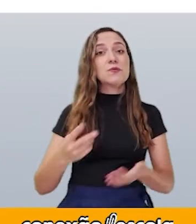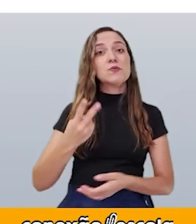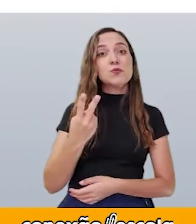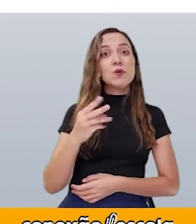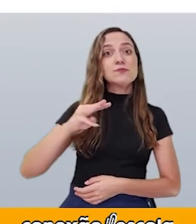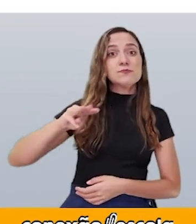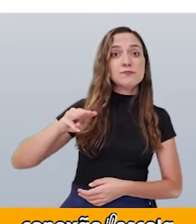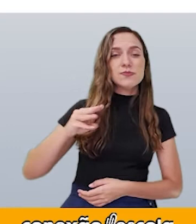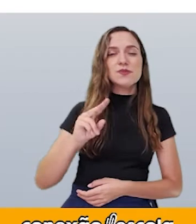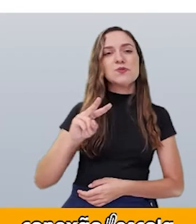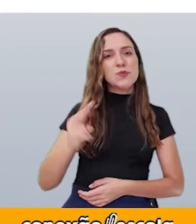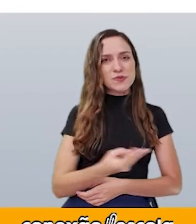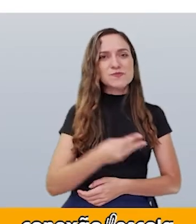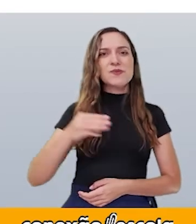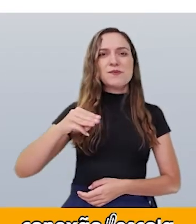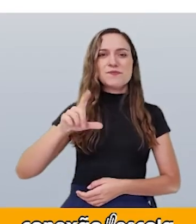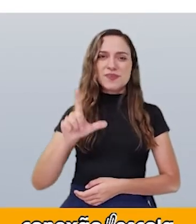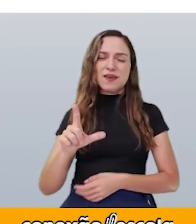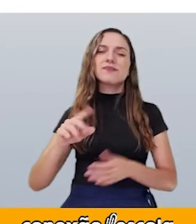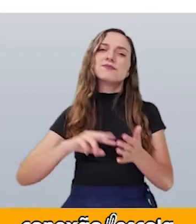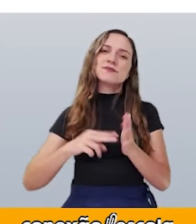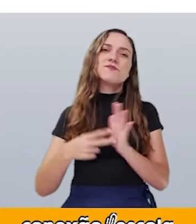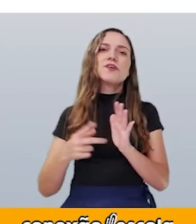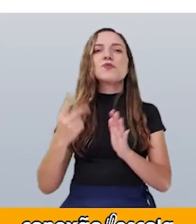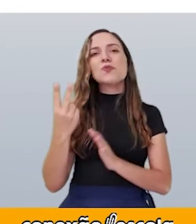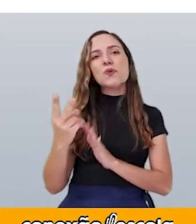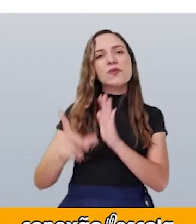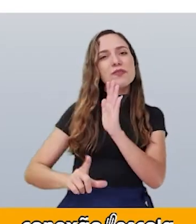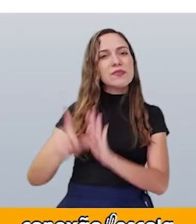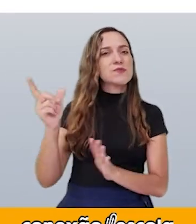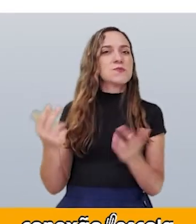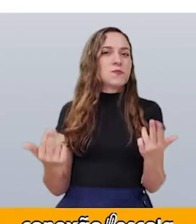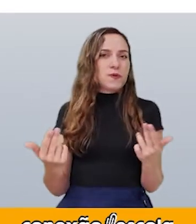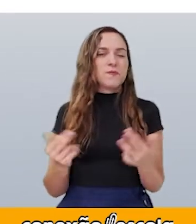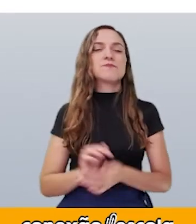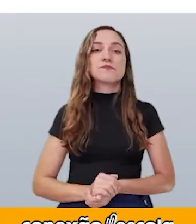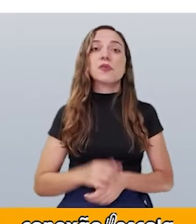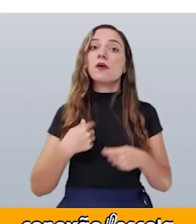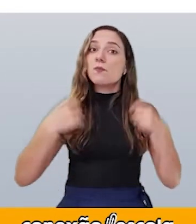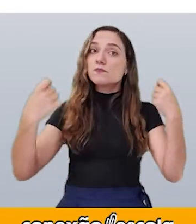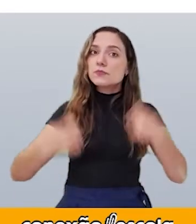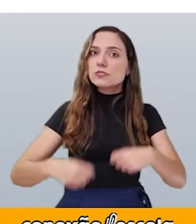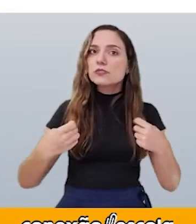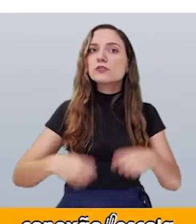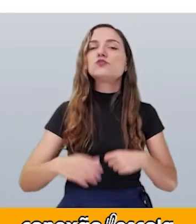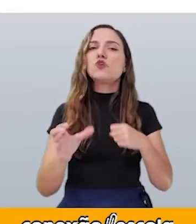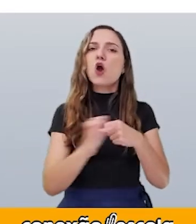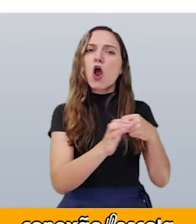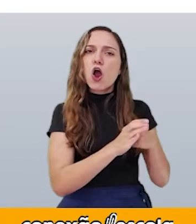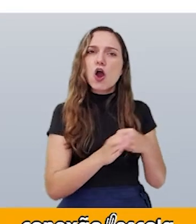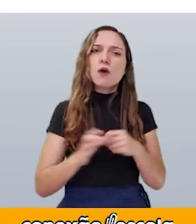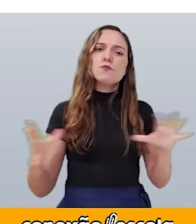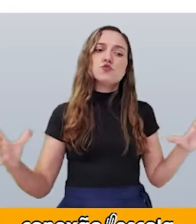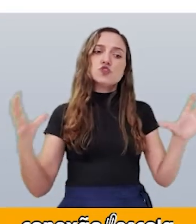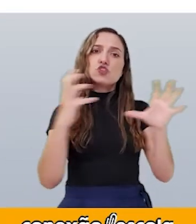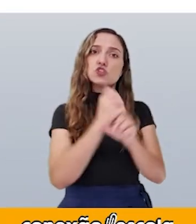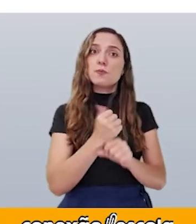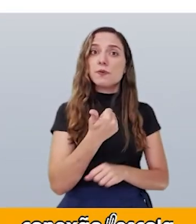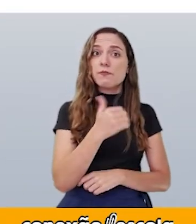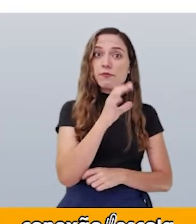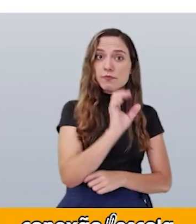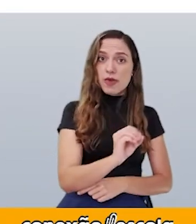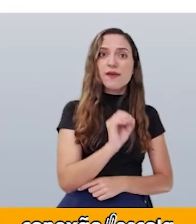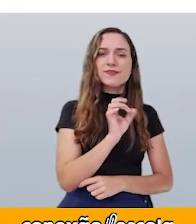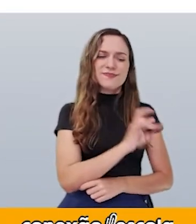é o mesmo que 2 litros. Então, eu preciso de 10 copos de 200